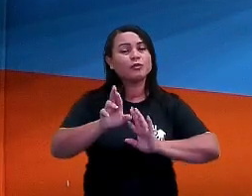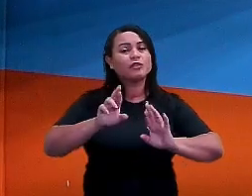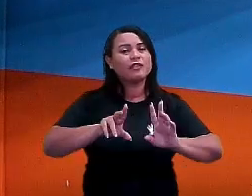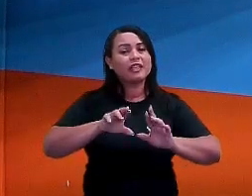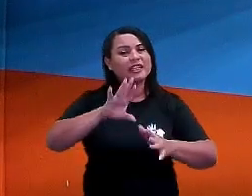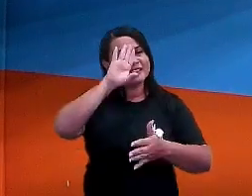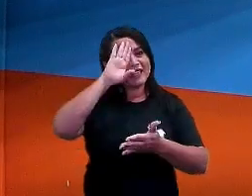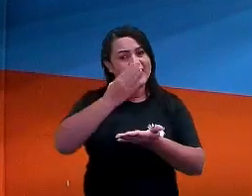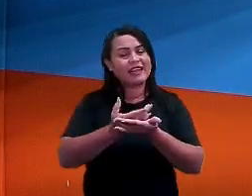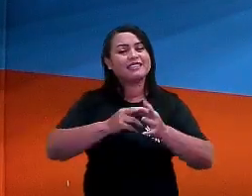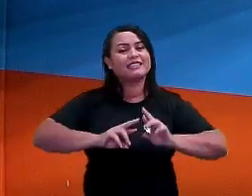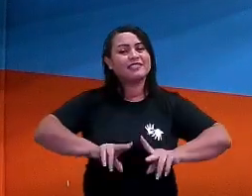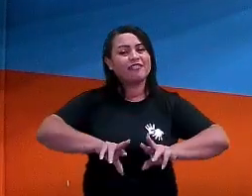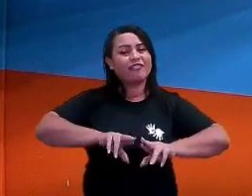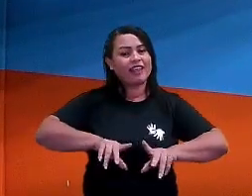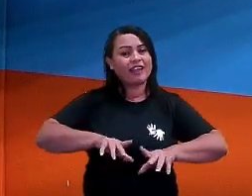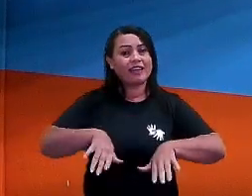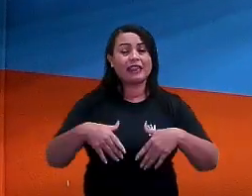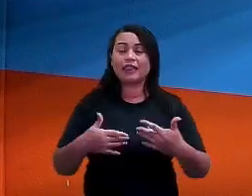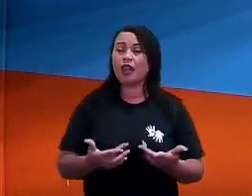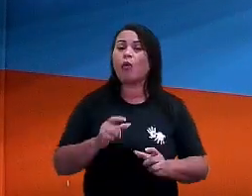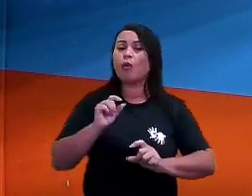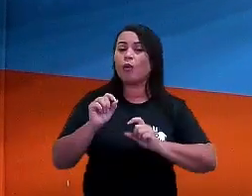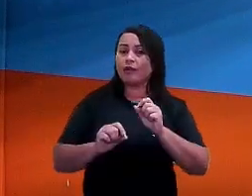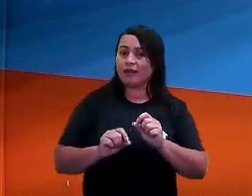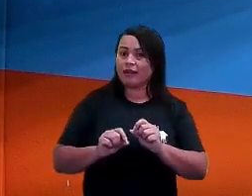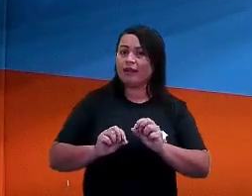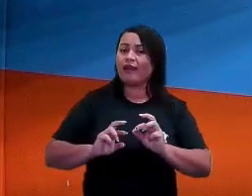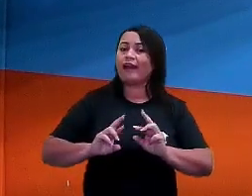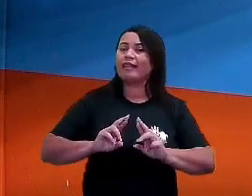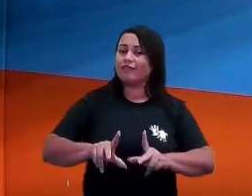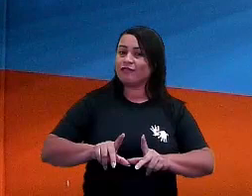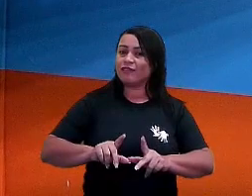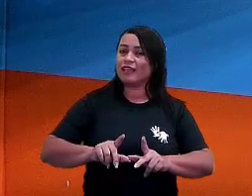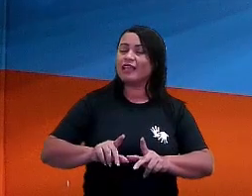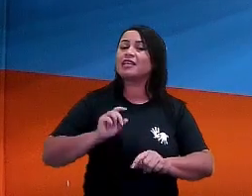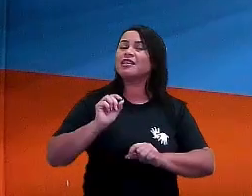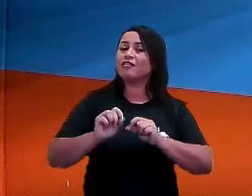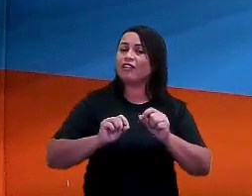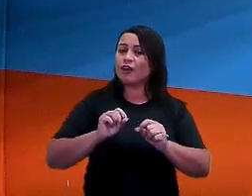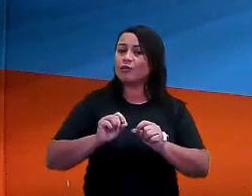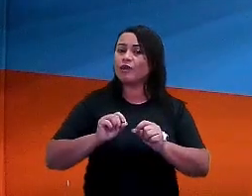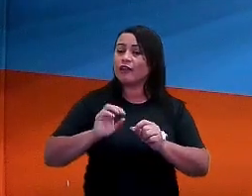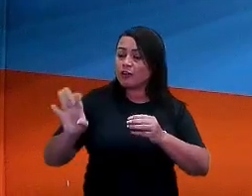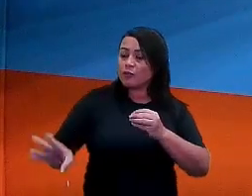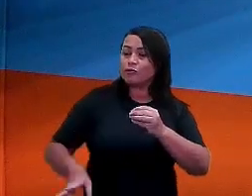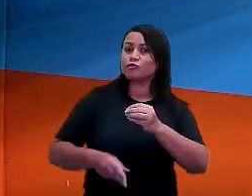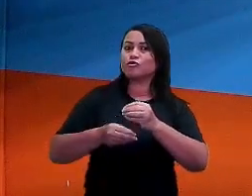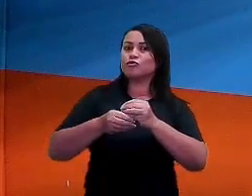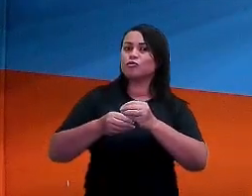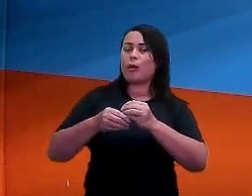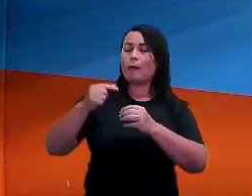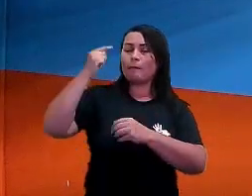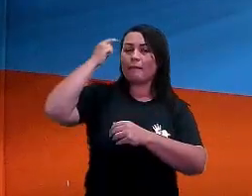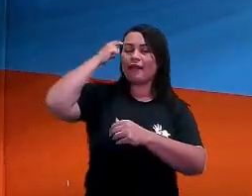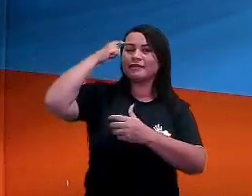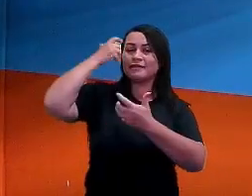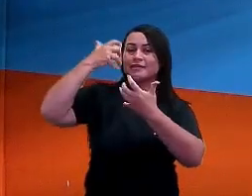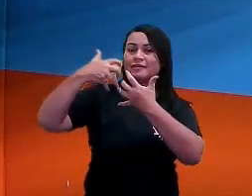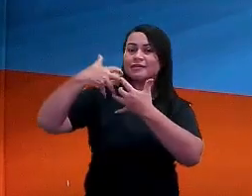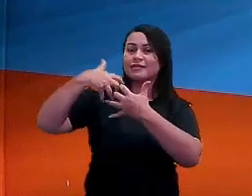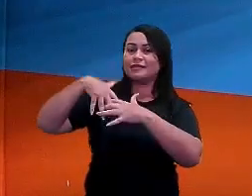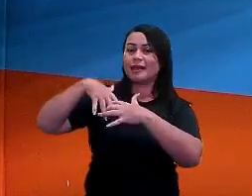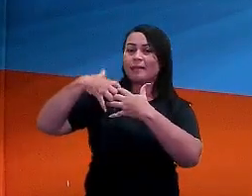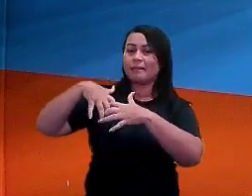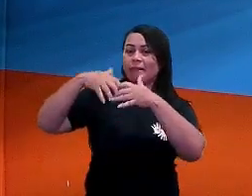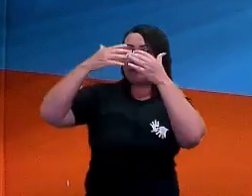crenças diferentes. A diferença vai constituir o quê? pensamento, vamos pensar sobre isso, pensar